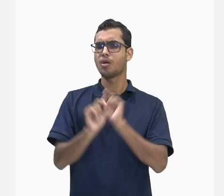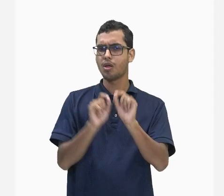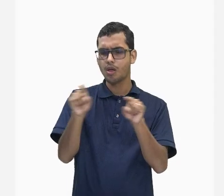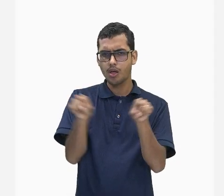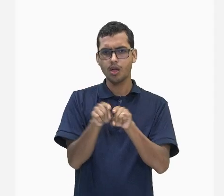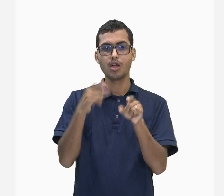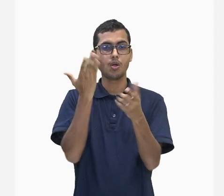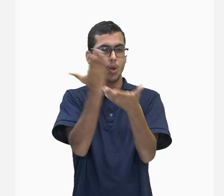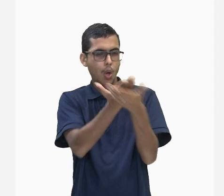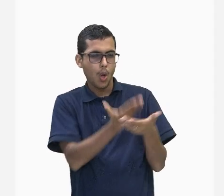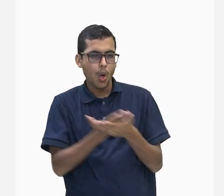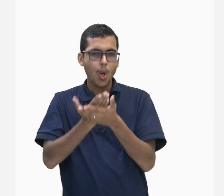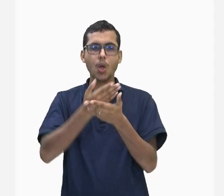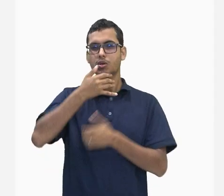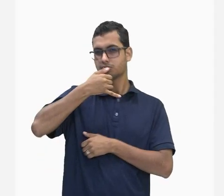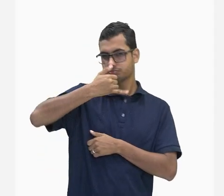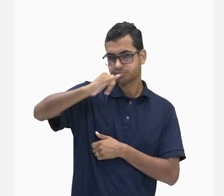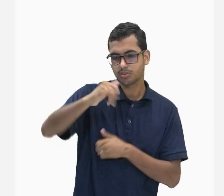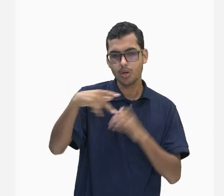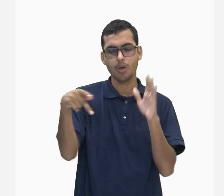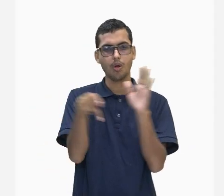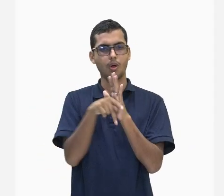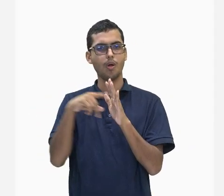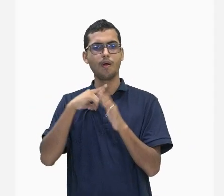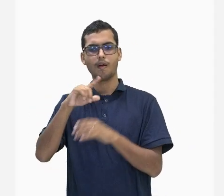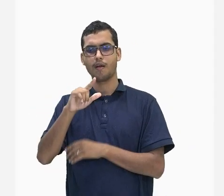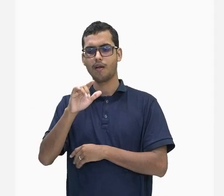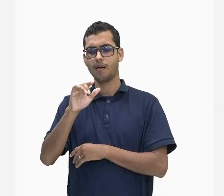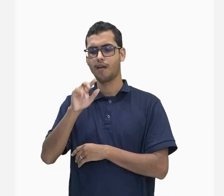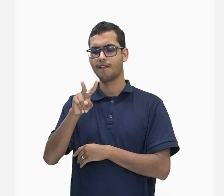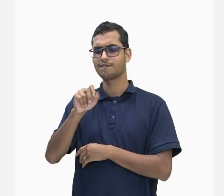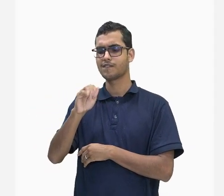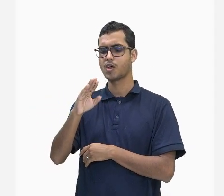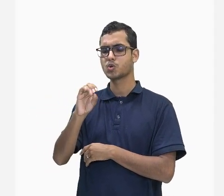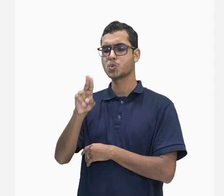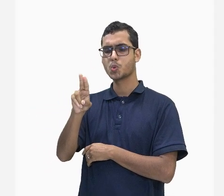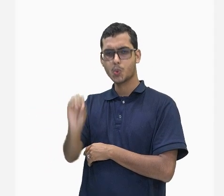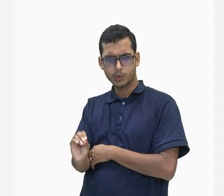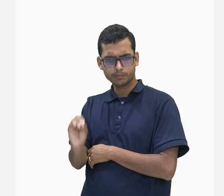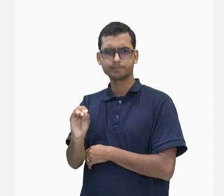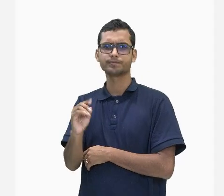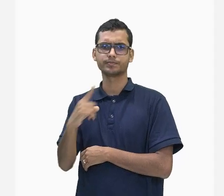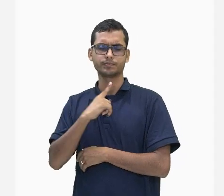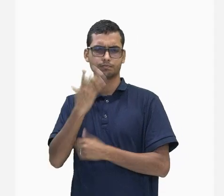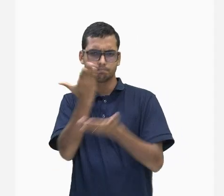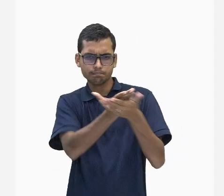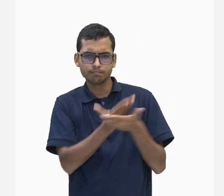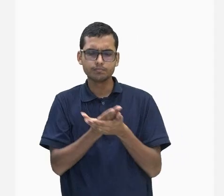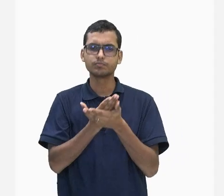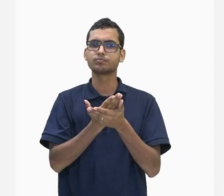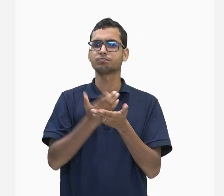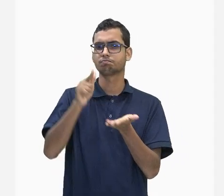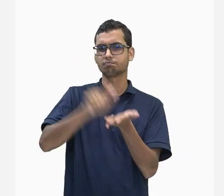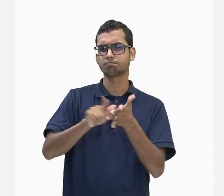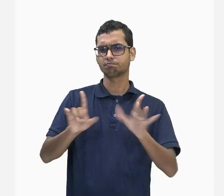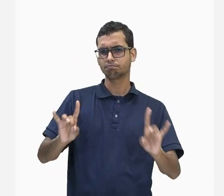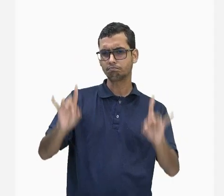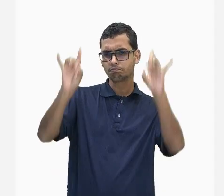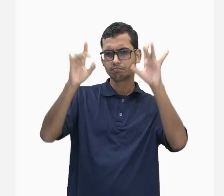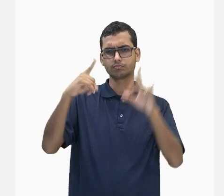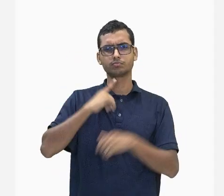vidro com vácuo, ou tubos de Crookes, ou ampolas de Crookes, ele percebeu que um papel especial coberto